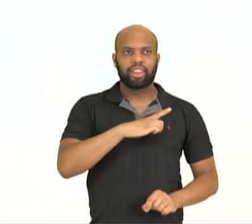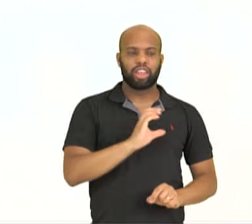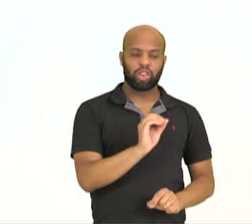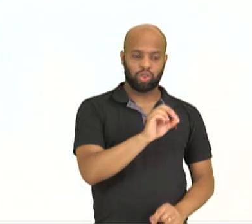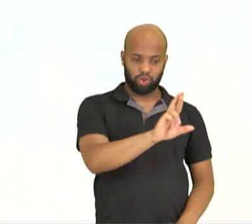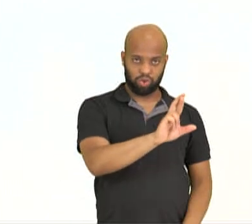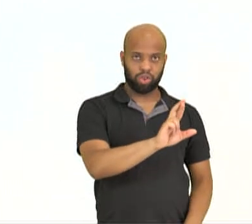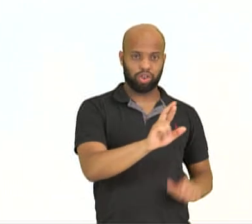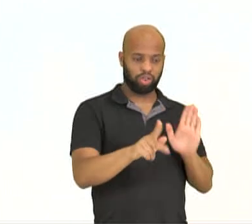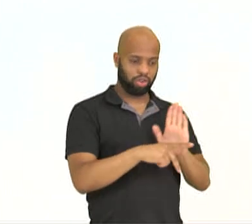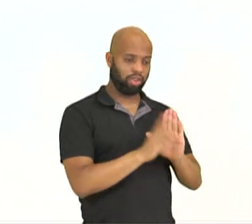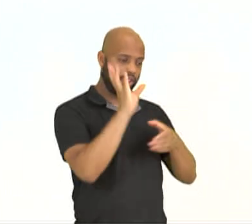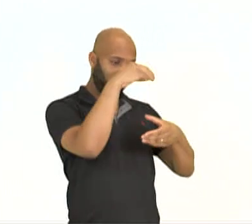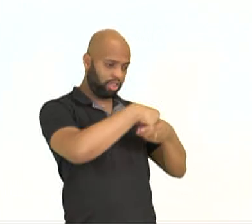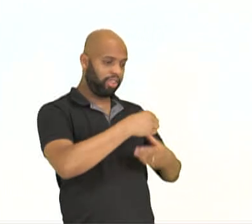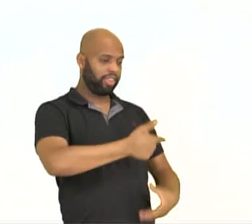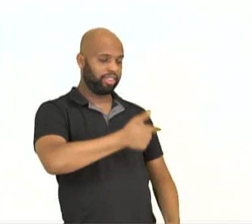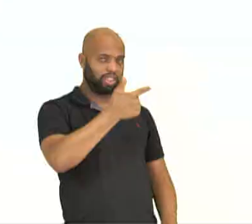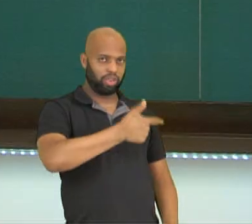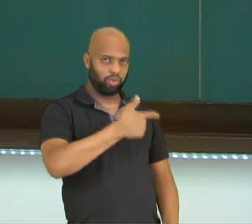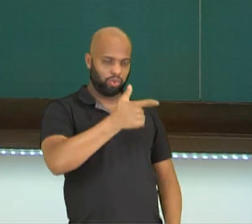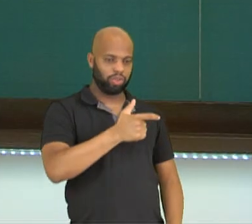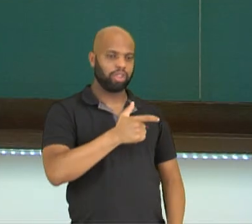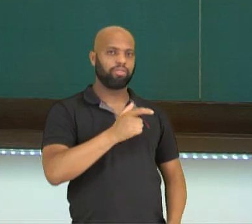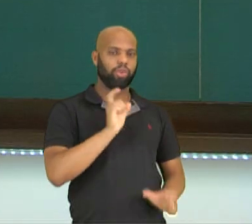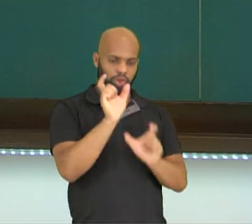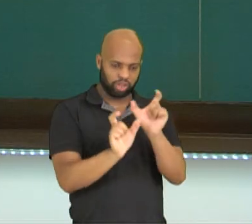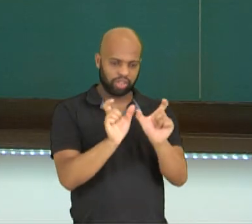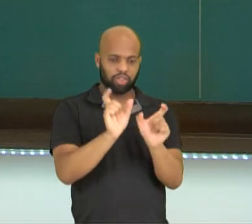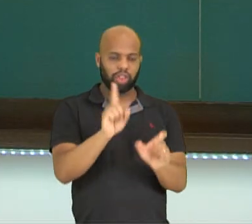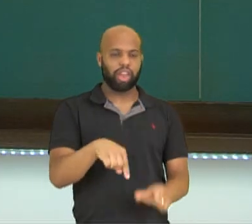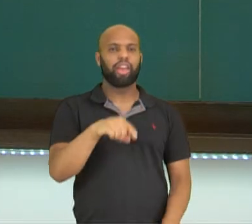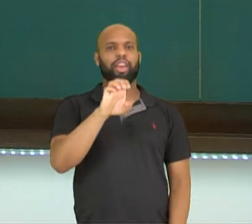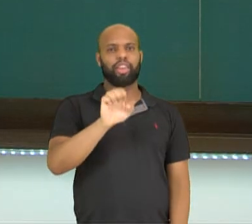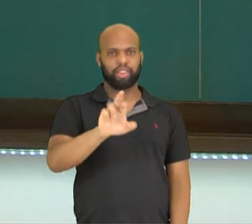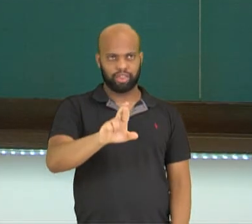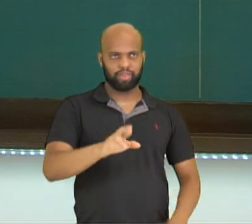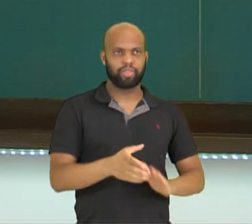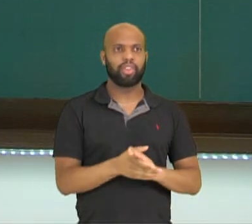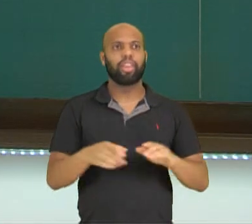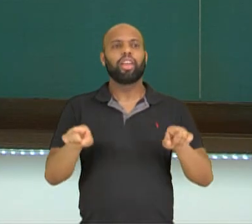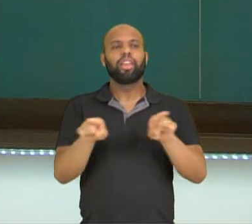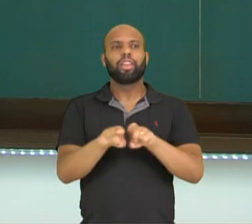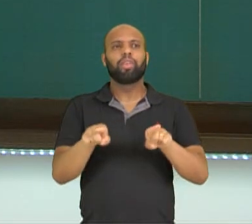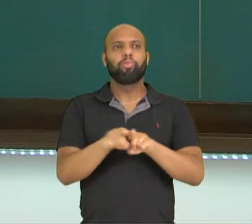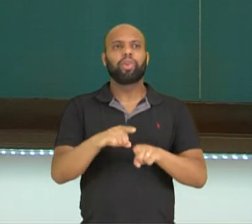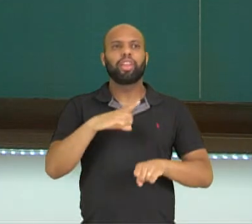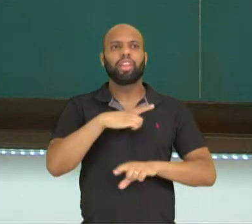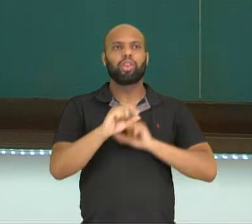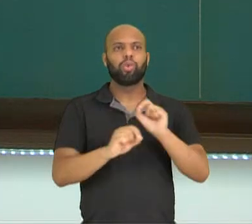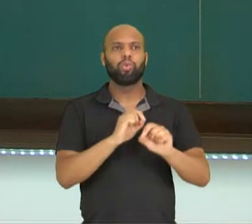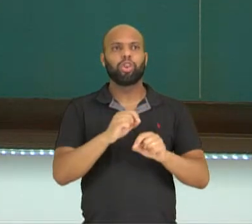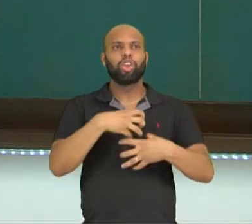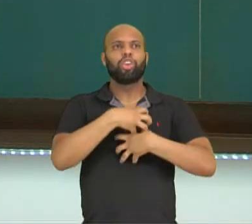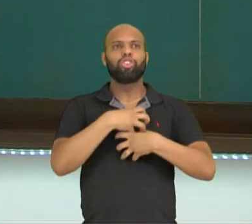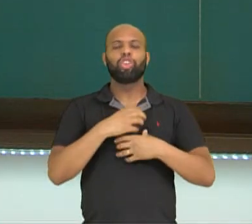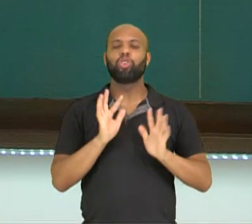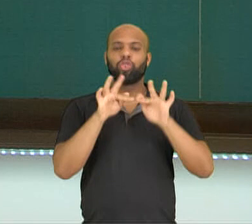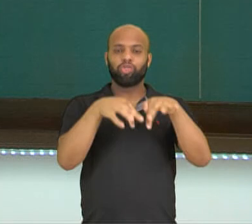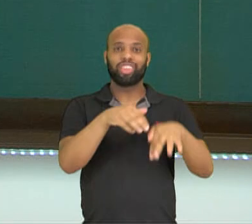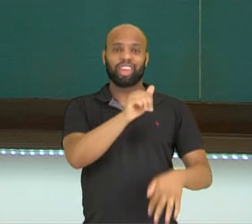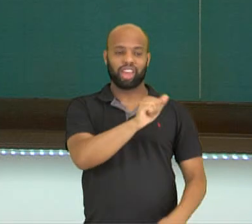vocês, vai para a segunda conjugação, que é o er. Particípio são os verbos terminados em ado e